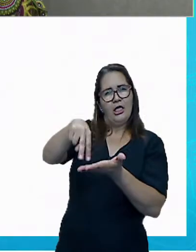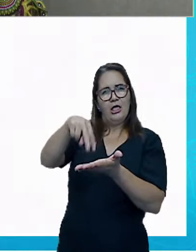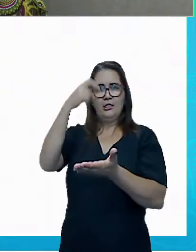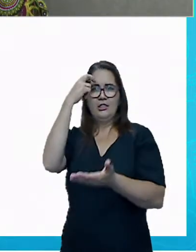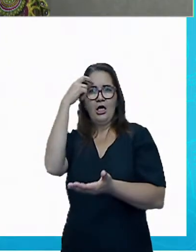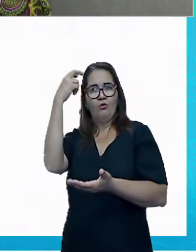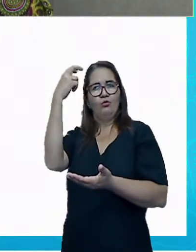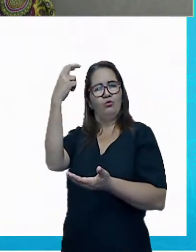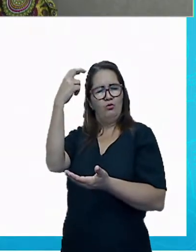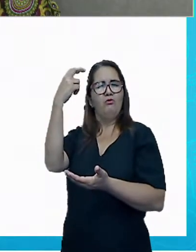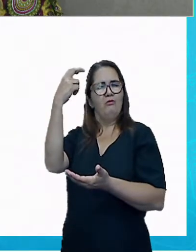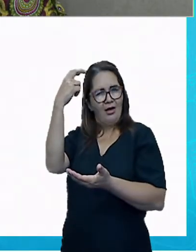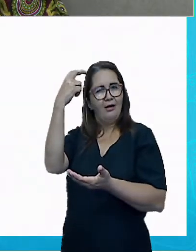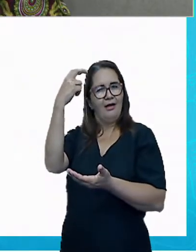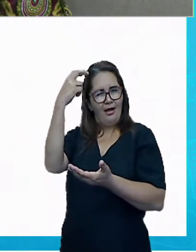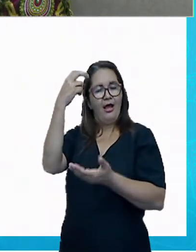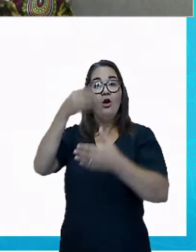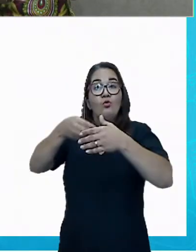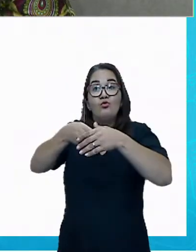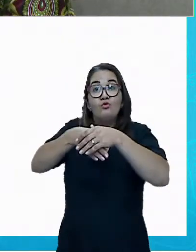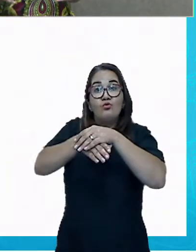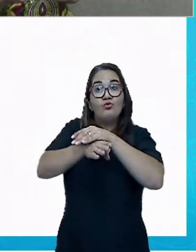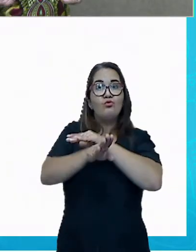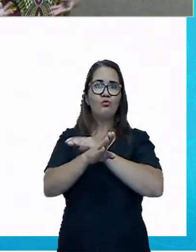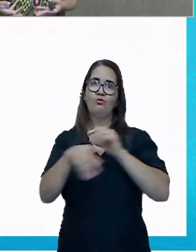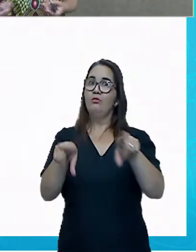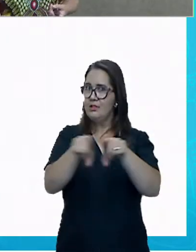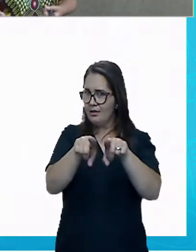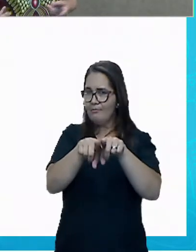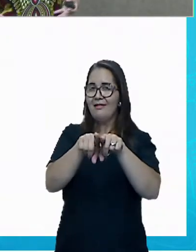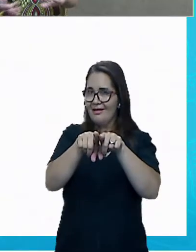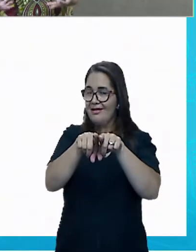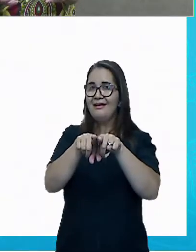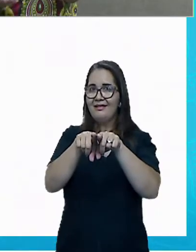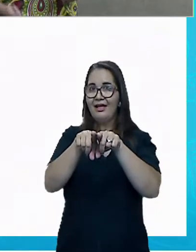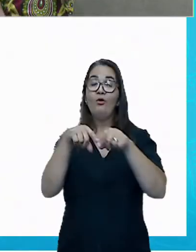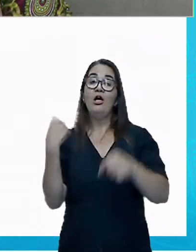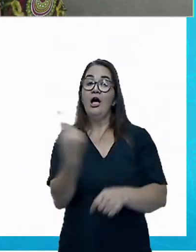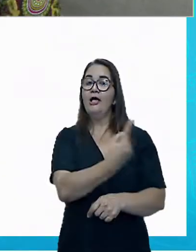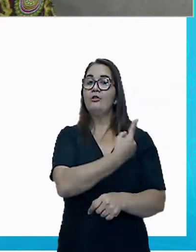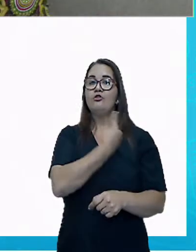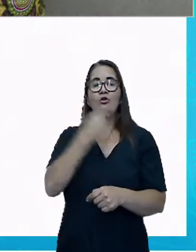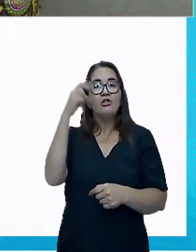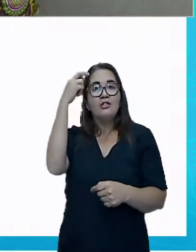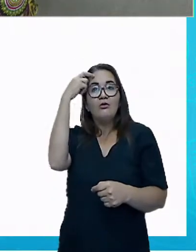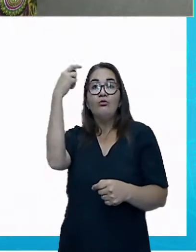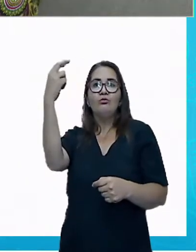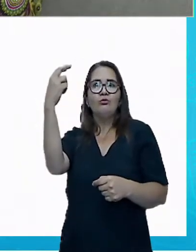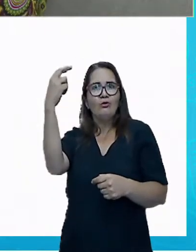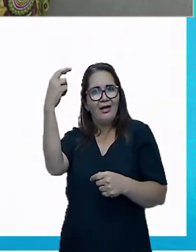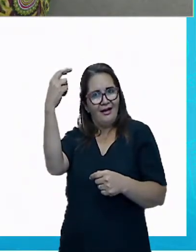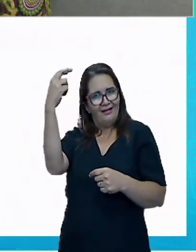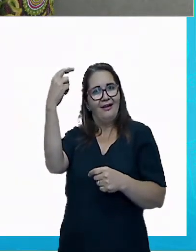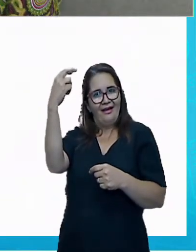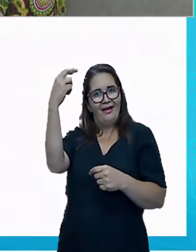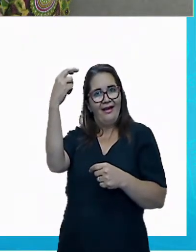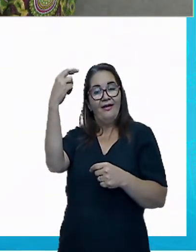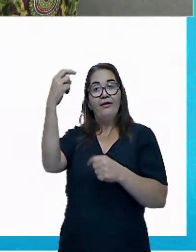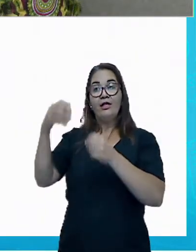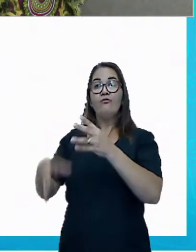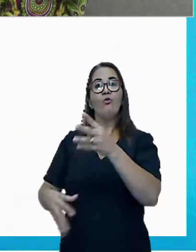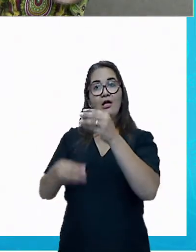um pouco da nossa cultura está muito dentro da deles, misturada. Então aqui nós